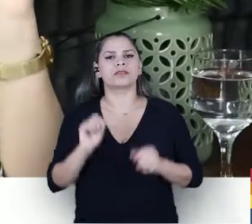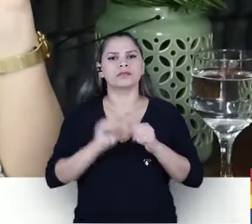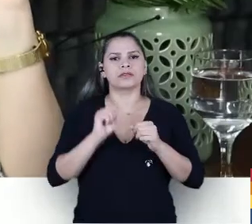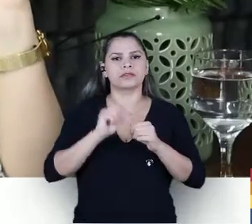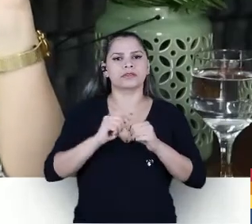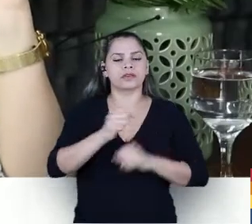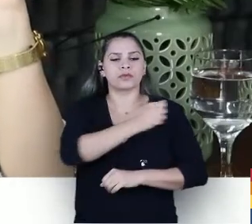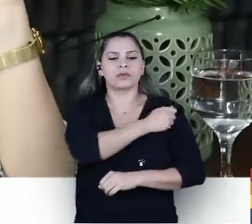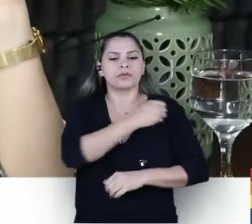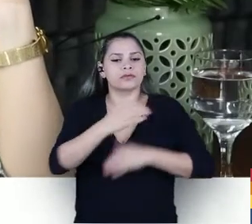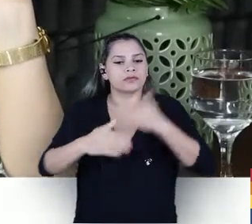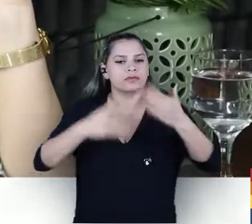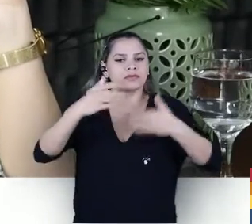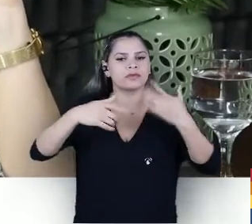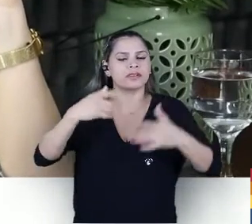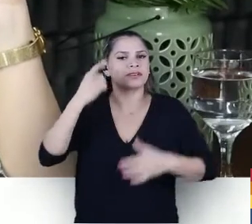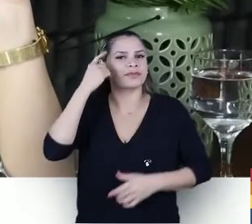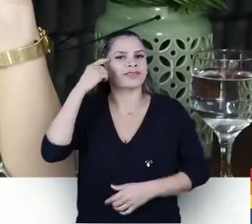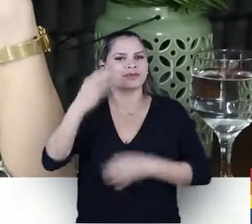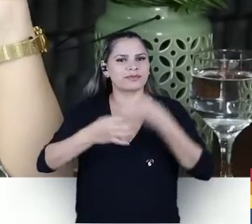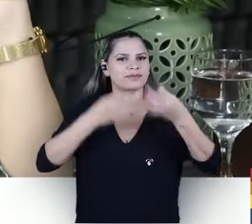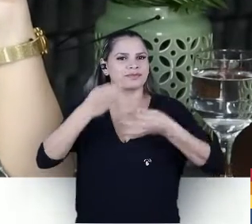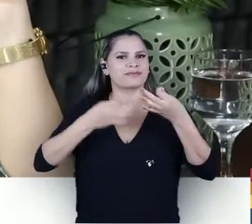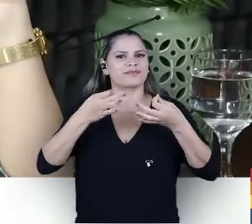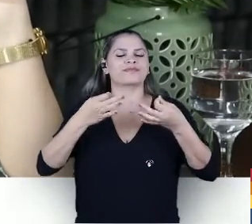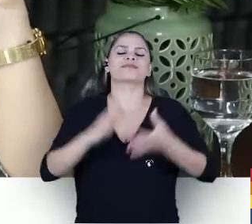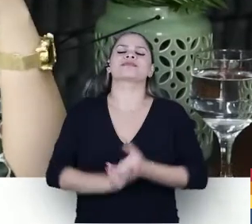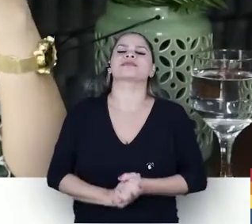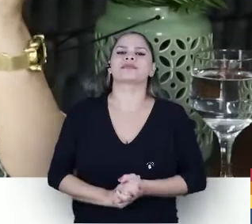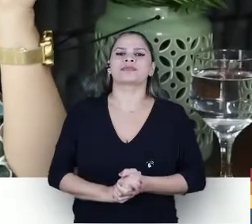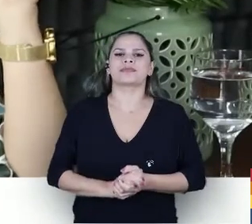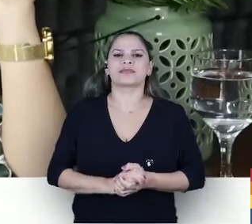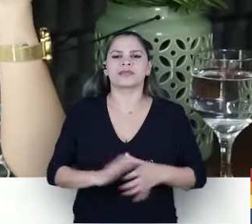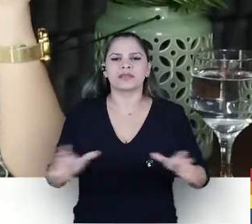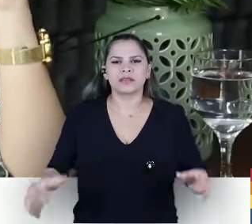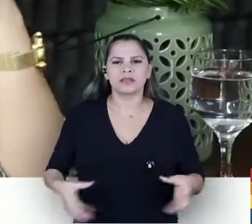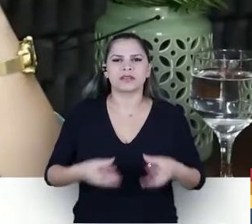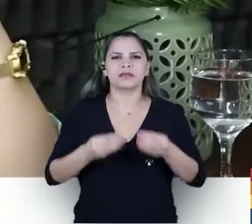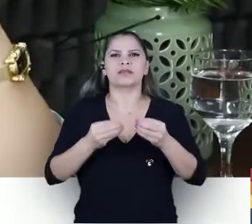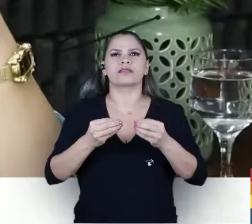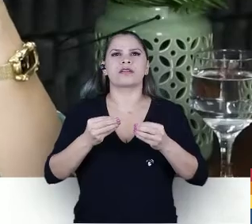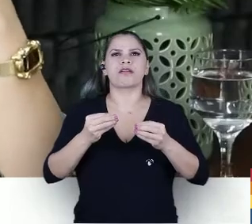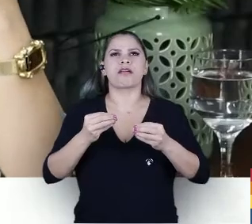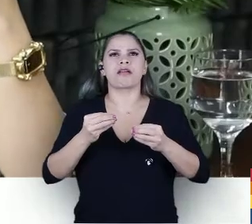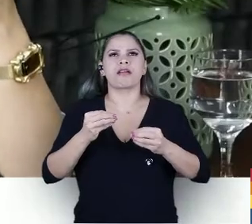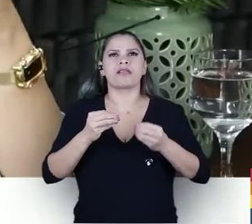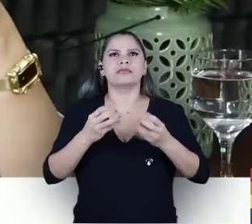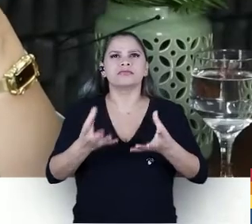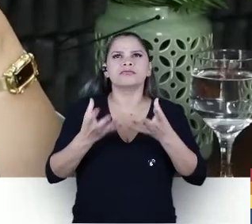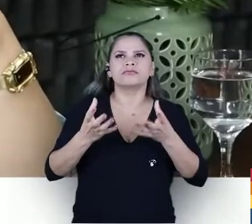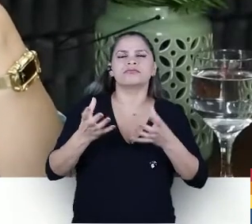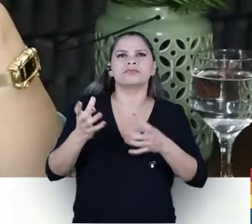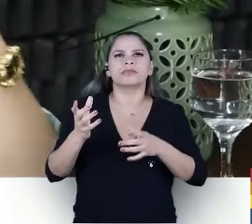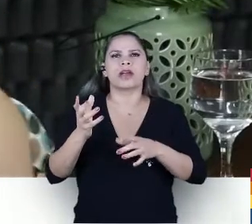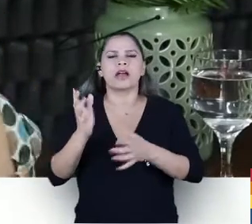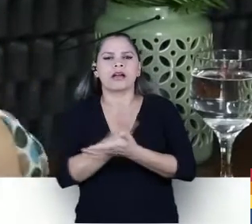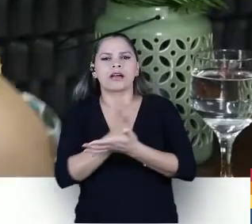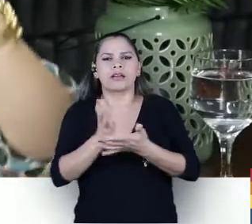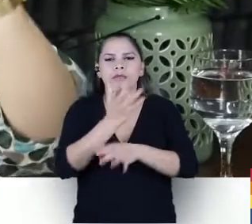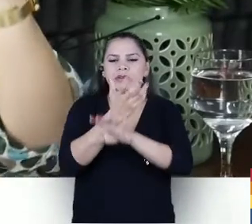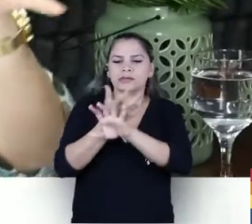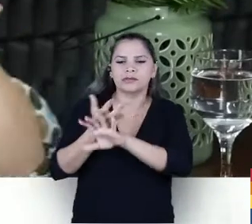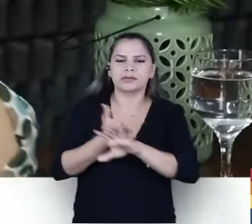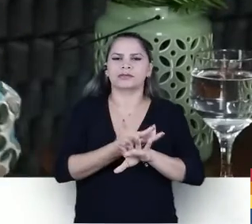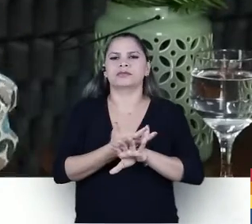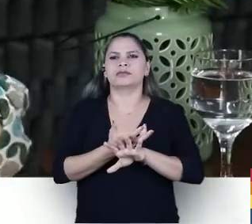essa é uma possibilidade, uma grande possibilidade. E isso vai fazer com que o aluno desenvolva esse pensamento crítico e que, por vezes, eles